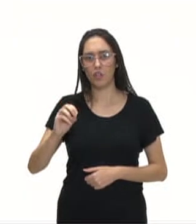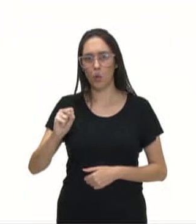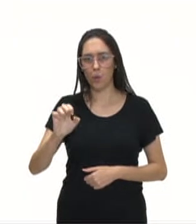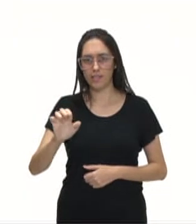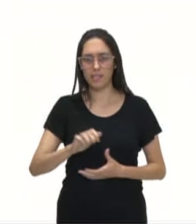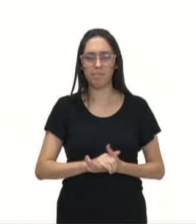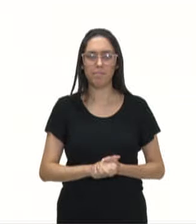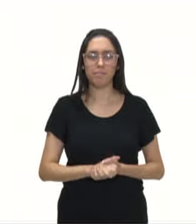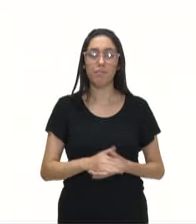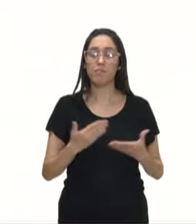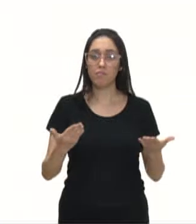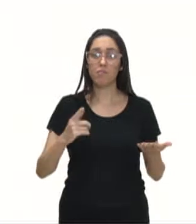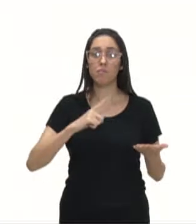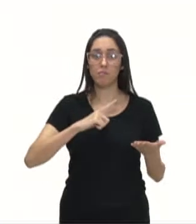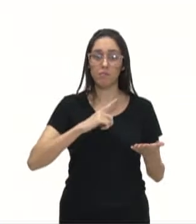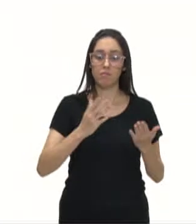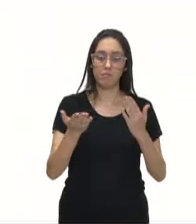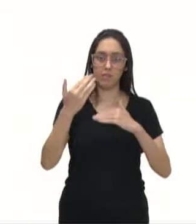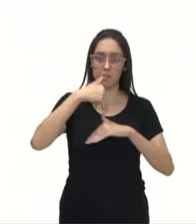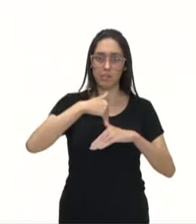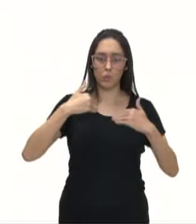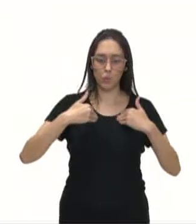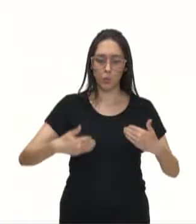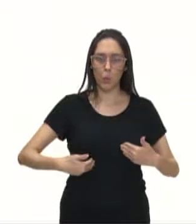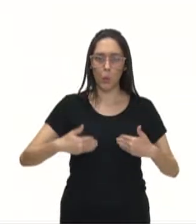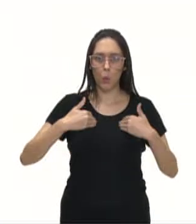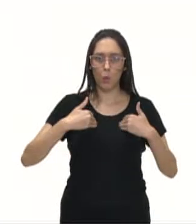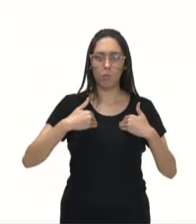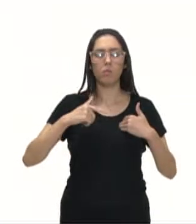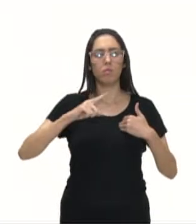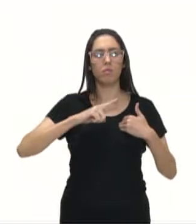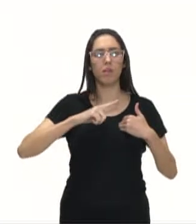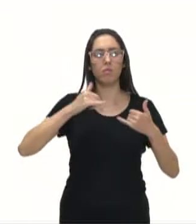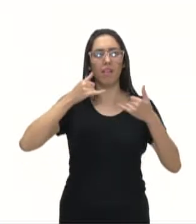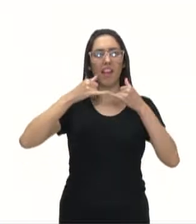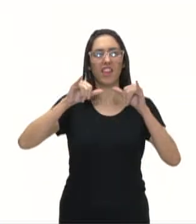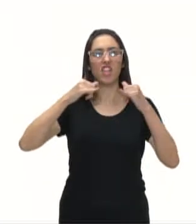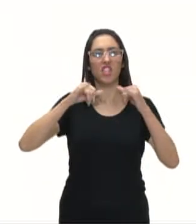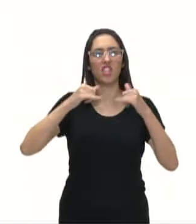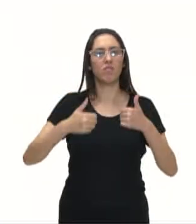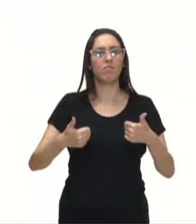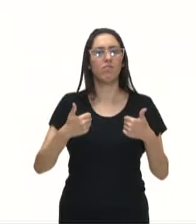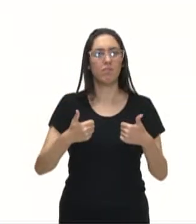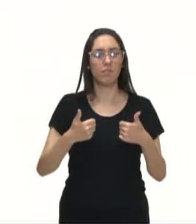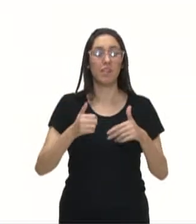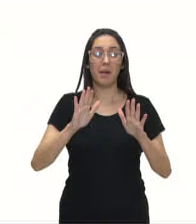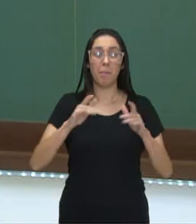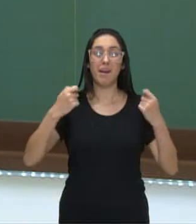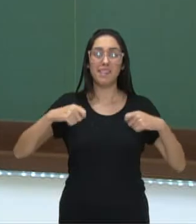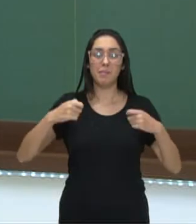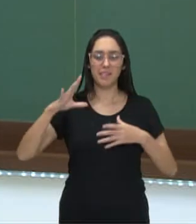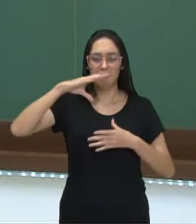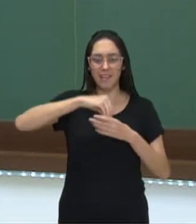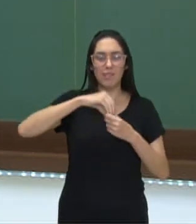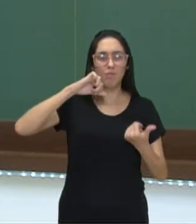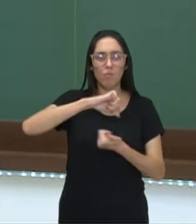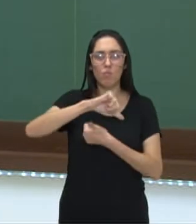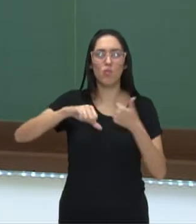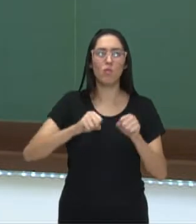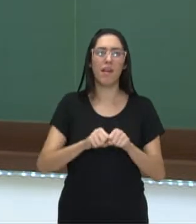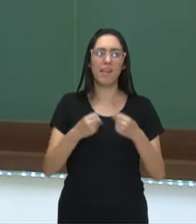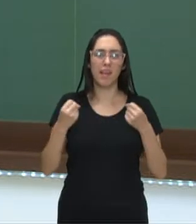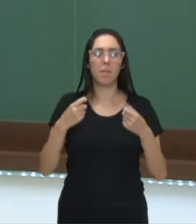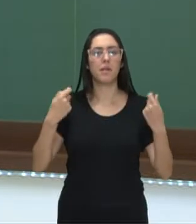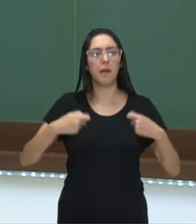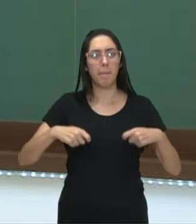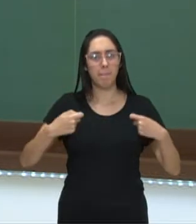melhor absorção a nível intestinal e, com isso, geração de energia. Então, precisa ser quebrada a lactose, ok?